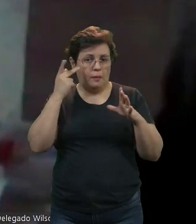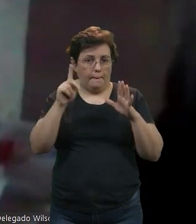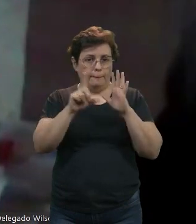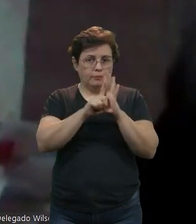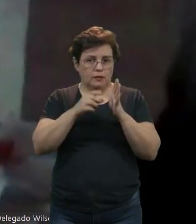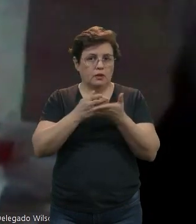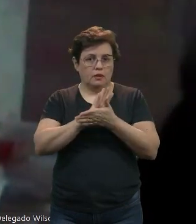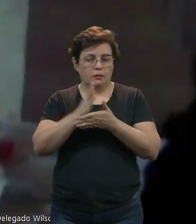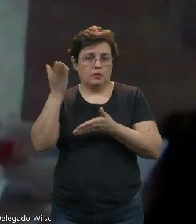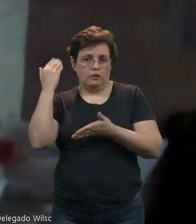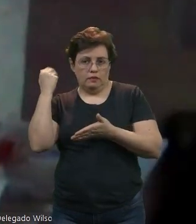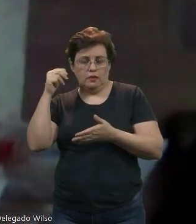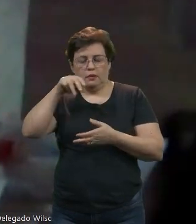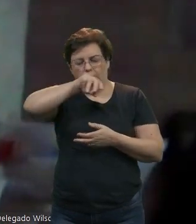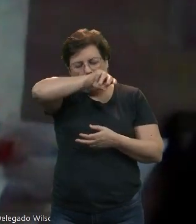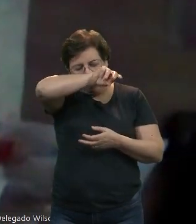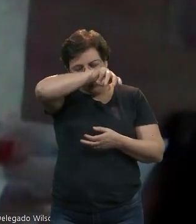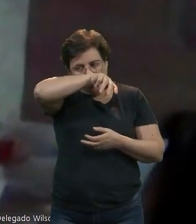casa, é isso?